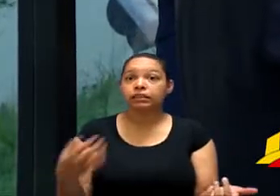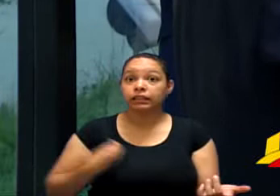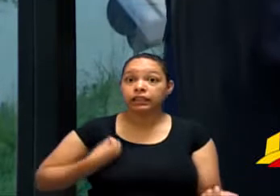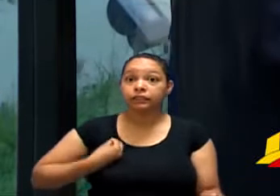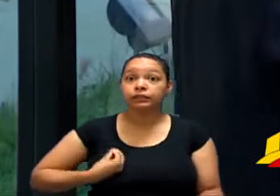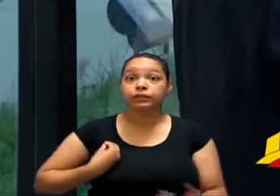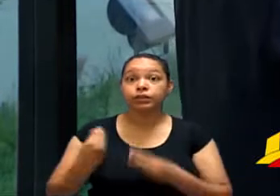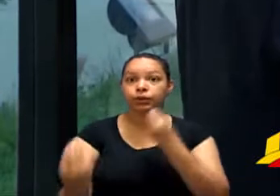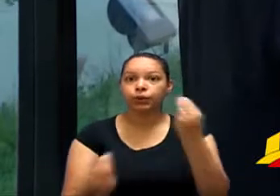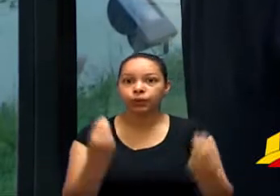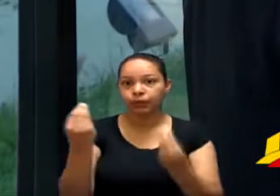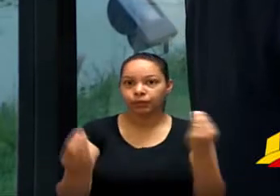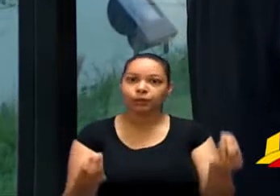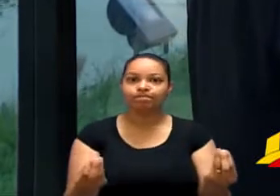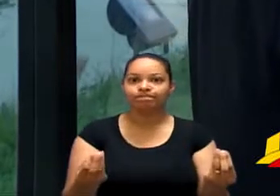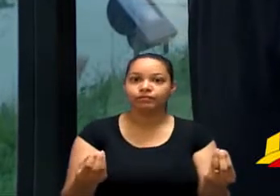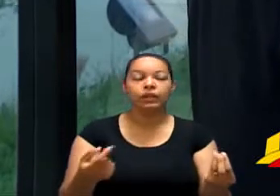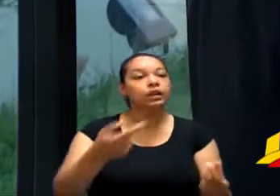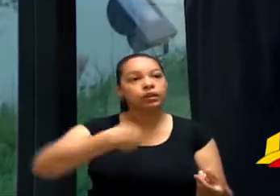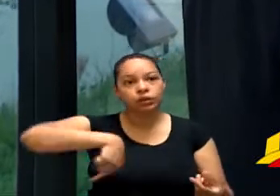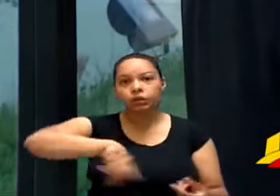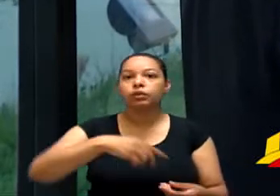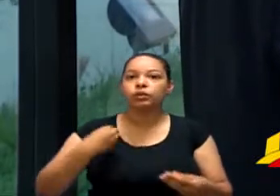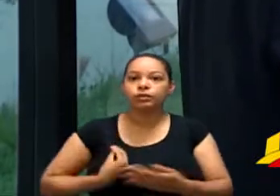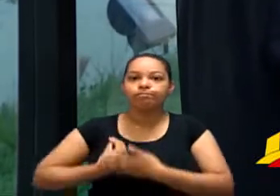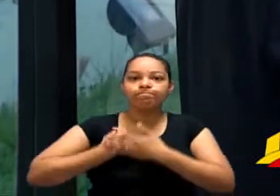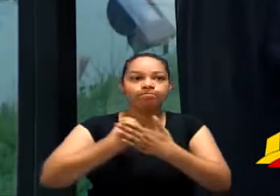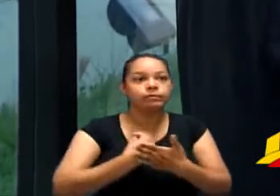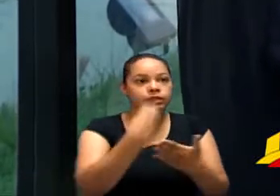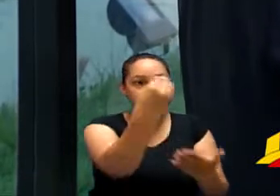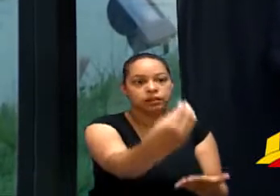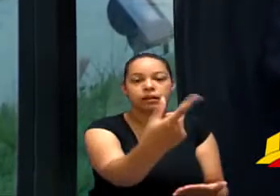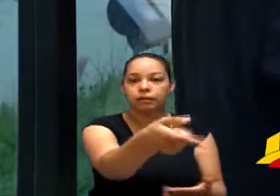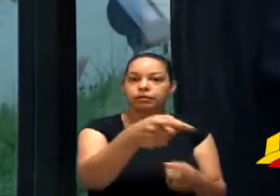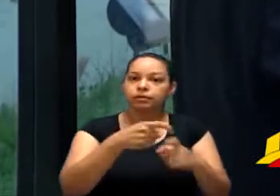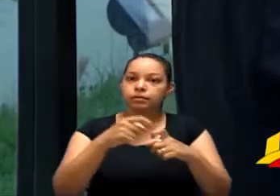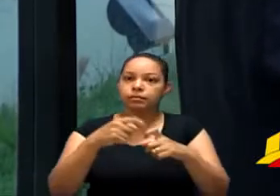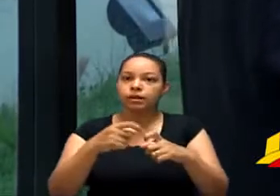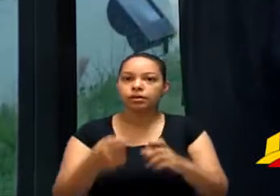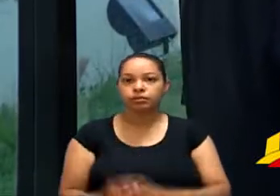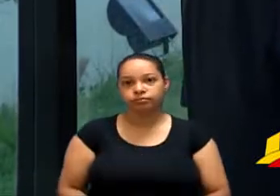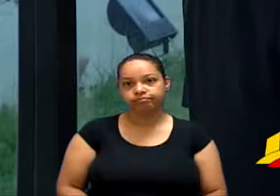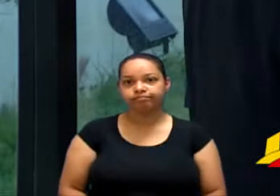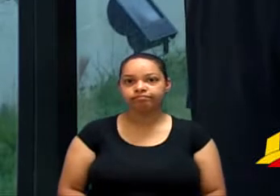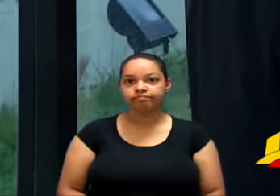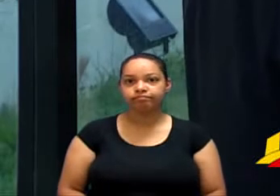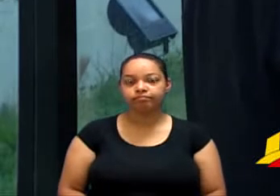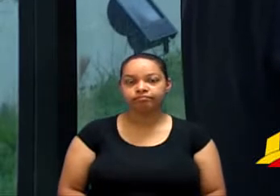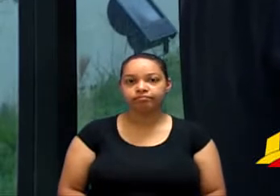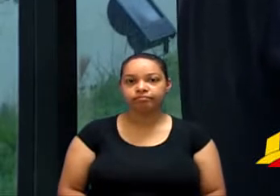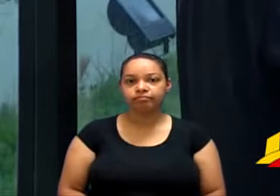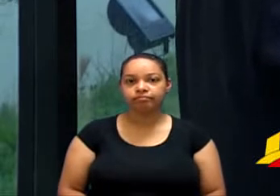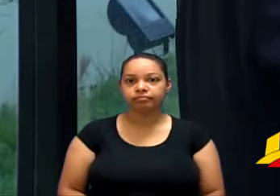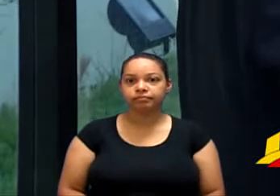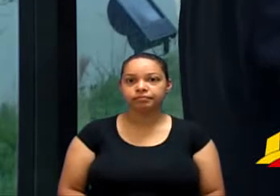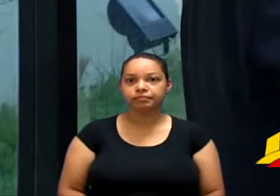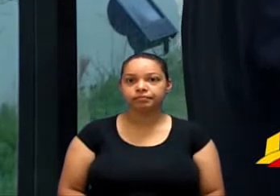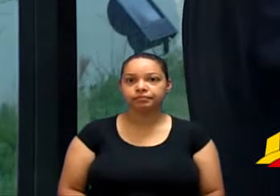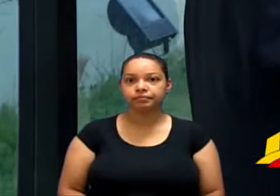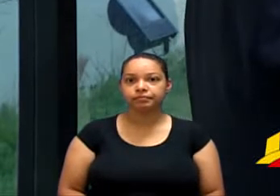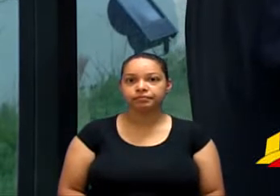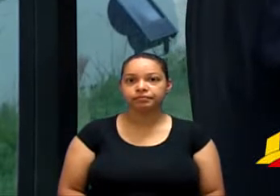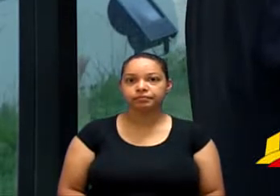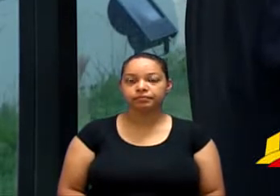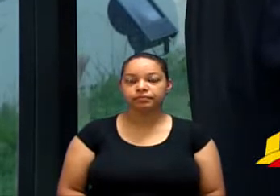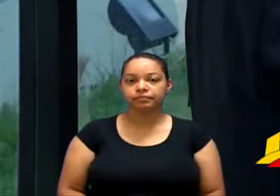nós dependemos de vocês com relação a qualidade de vida nossa que sá da nossa sobrevivência da nossa vida então